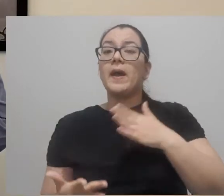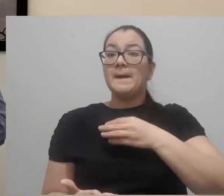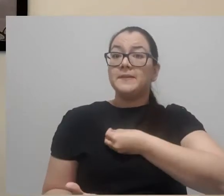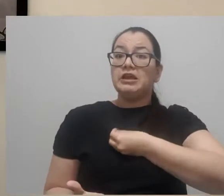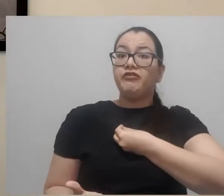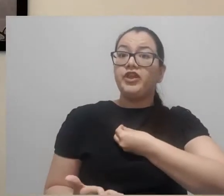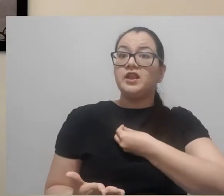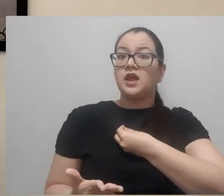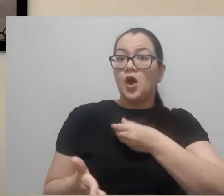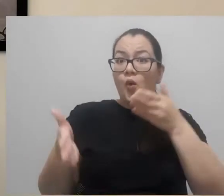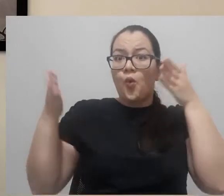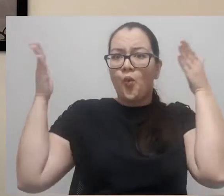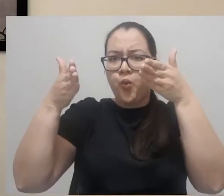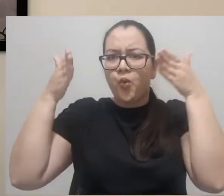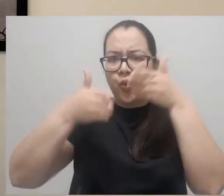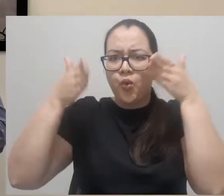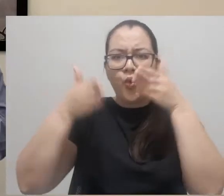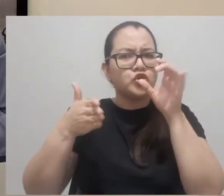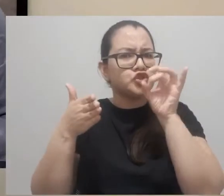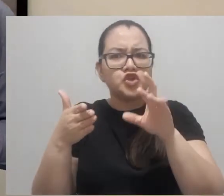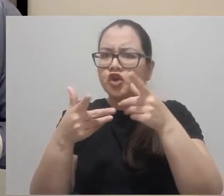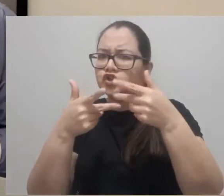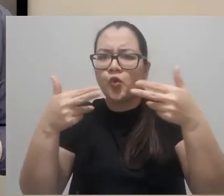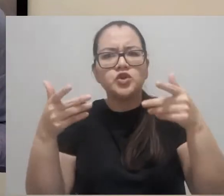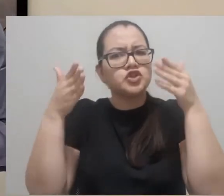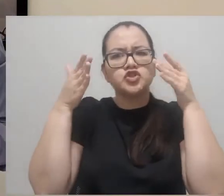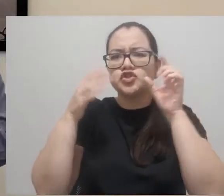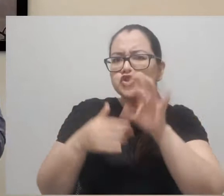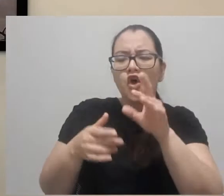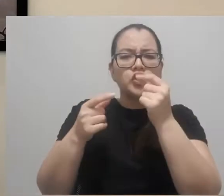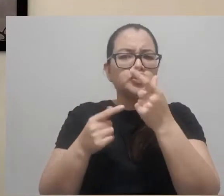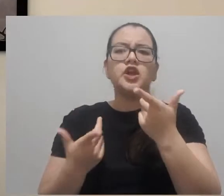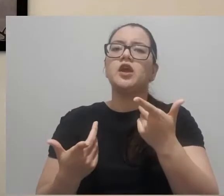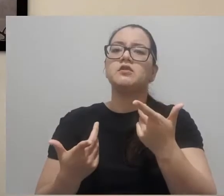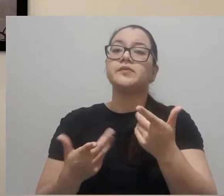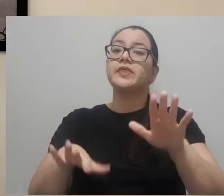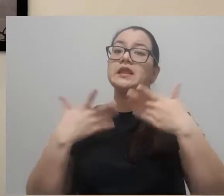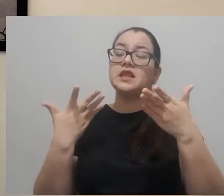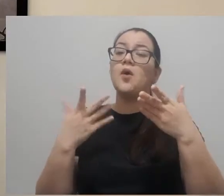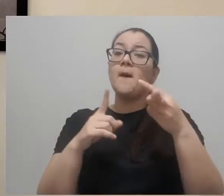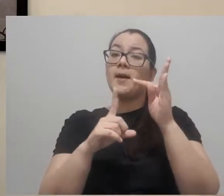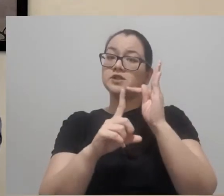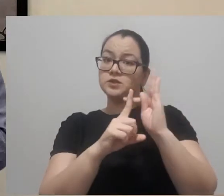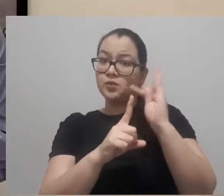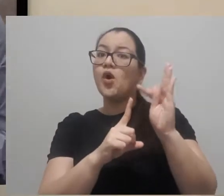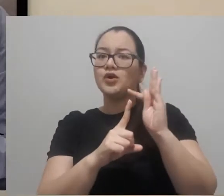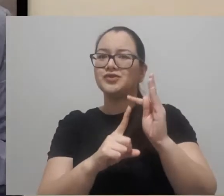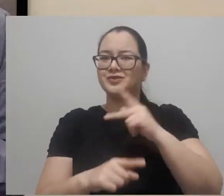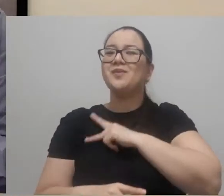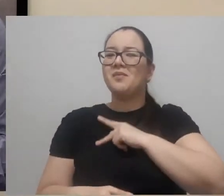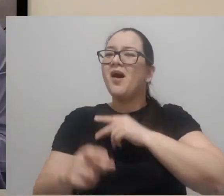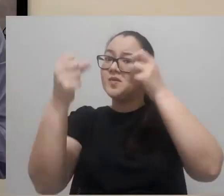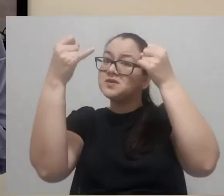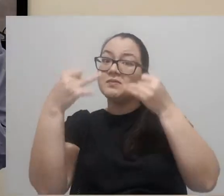O problema em si não é o dinheiro. 1 Timóteo, Paulo escrevendo a Timóteo, ele fala